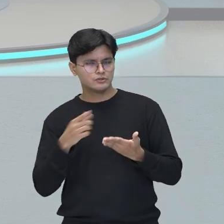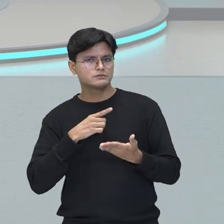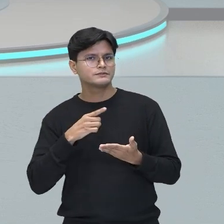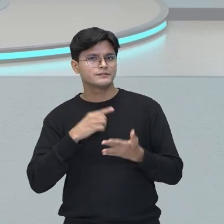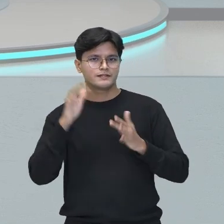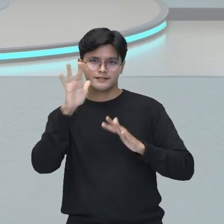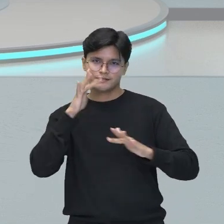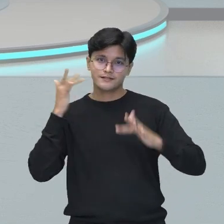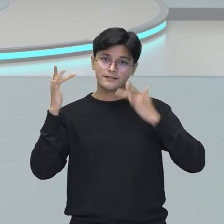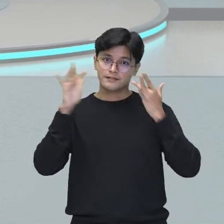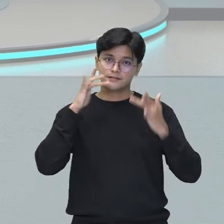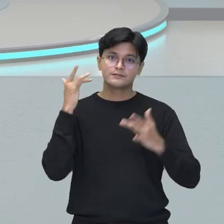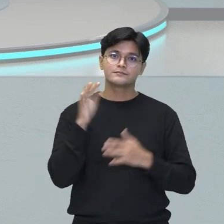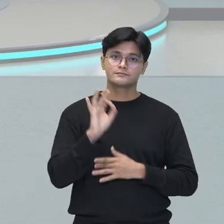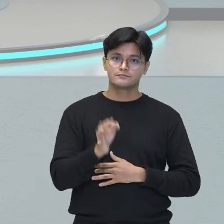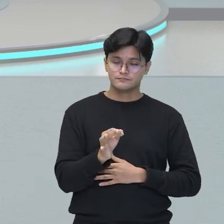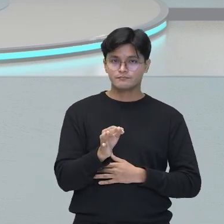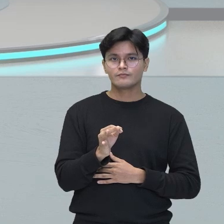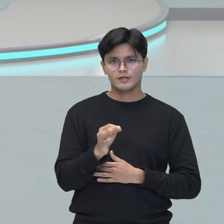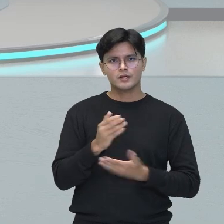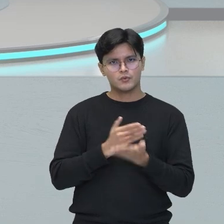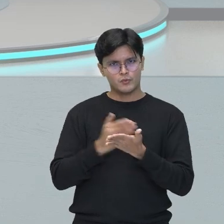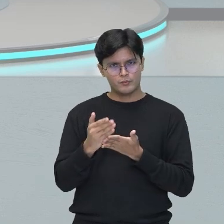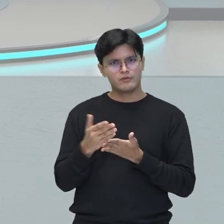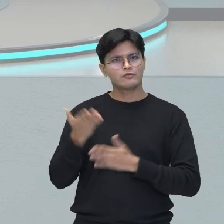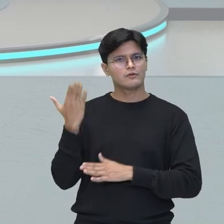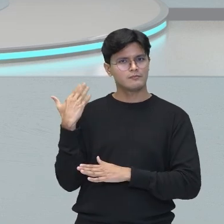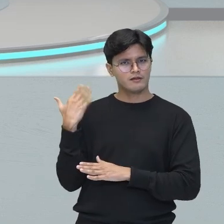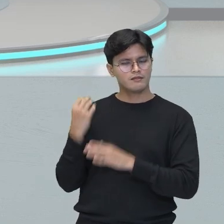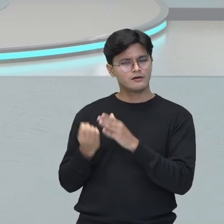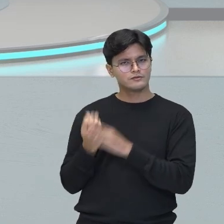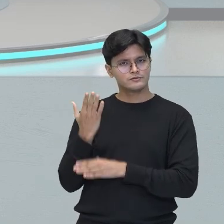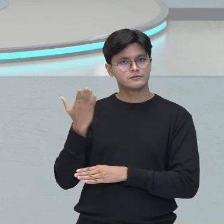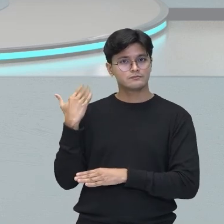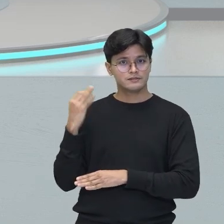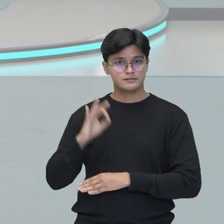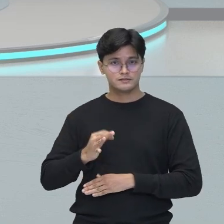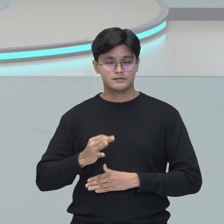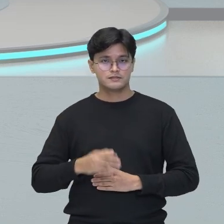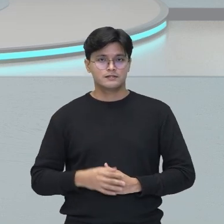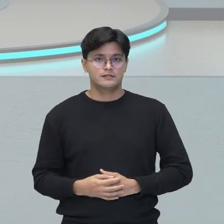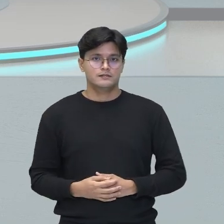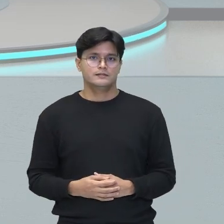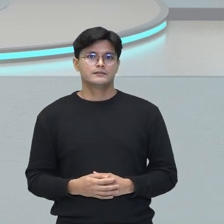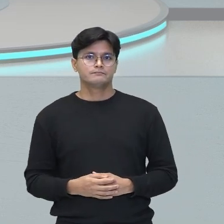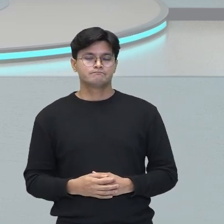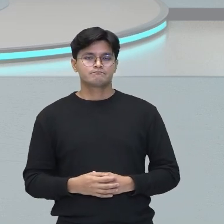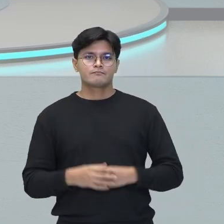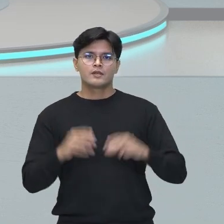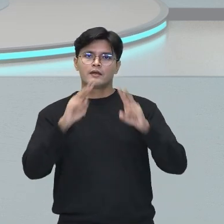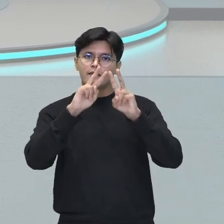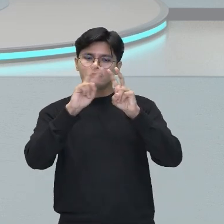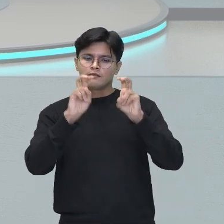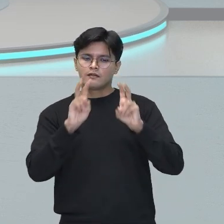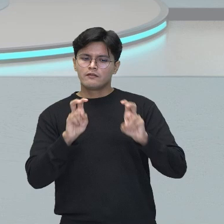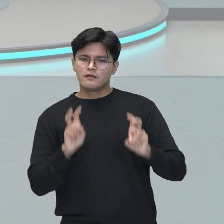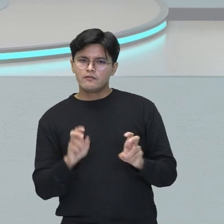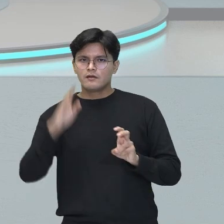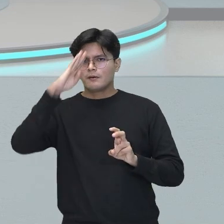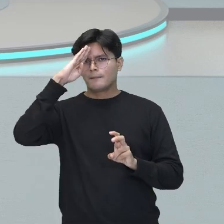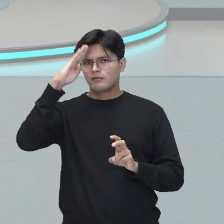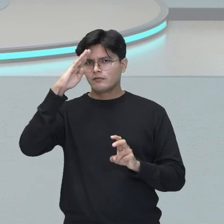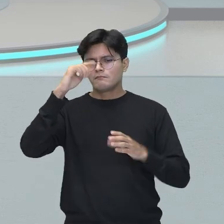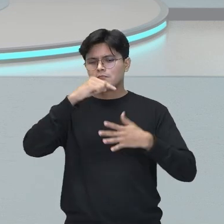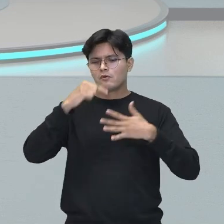teatro que foi a partir daí então Quais são os principais temas que ele escreveu